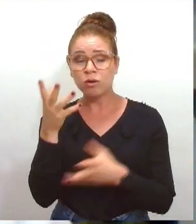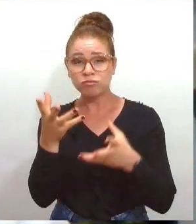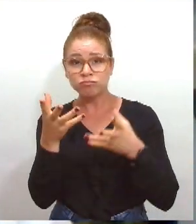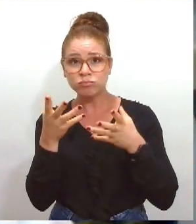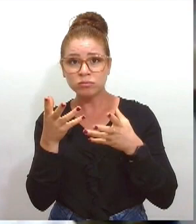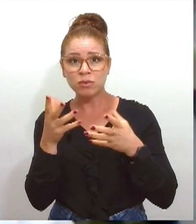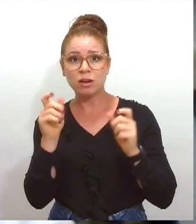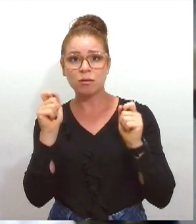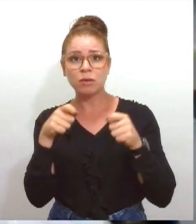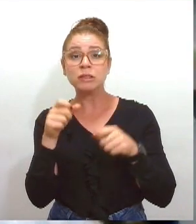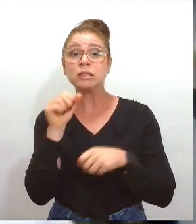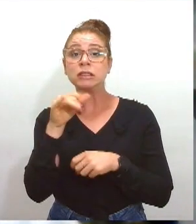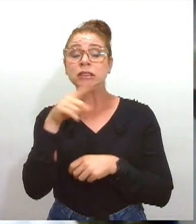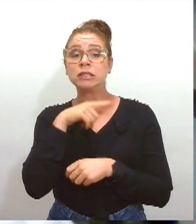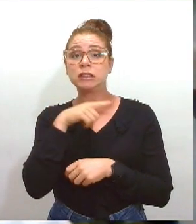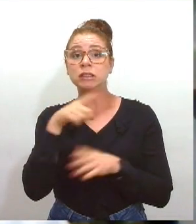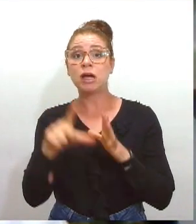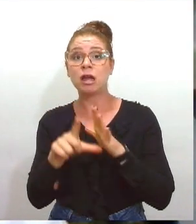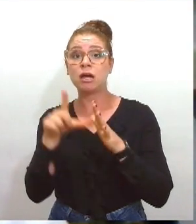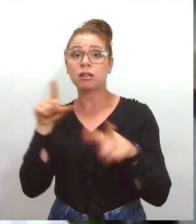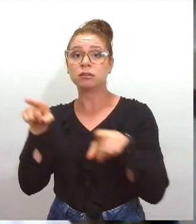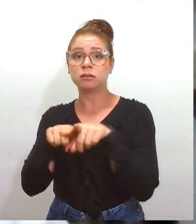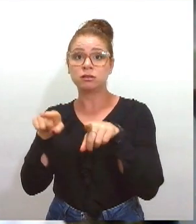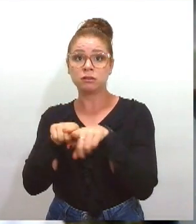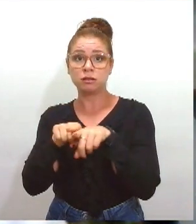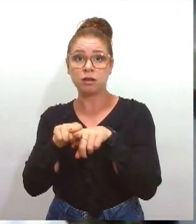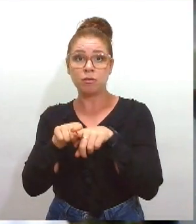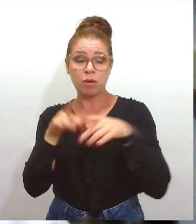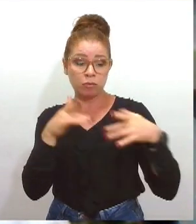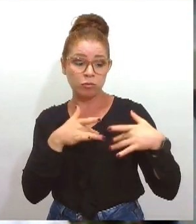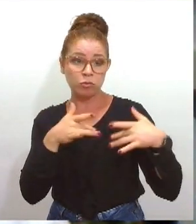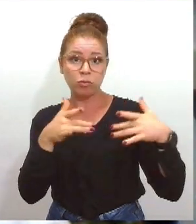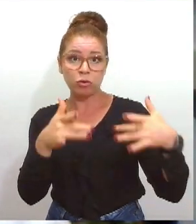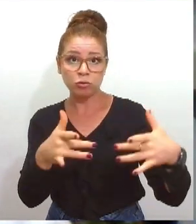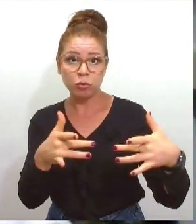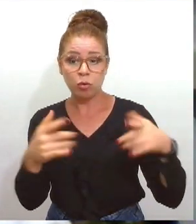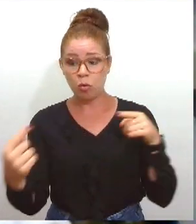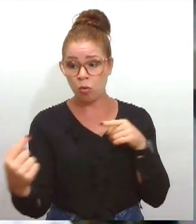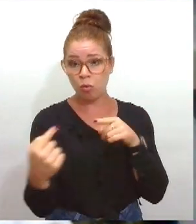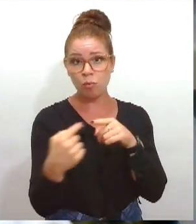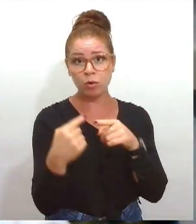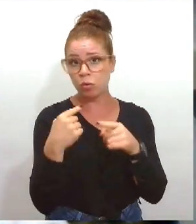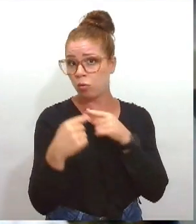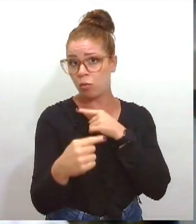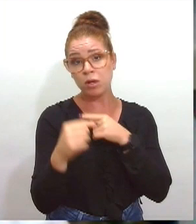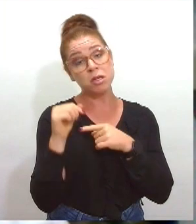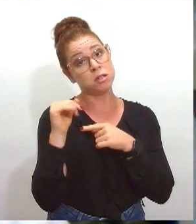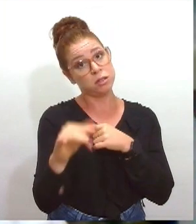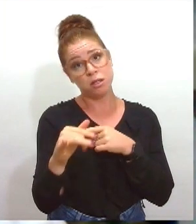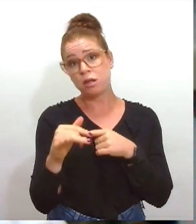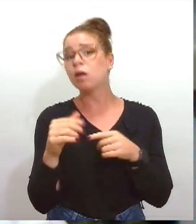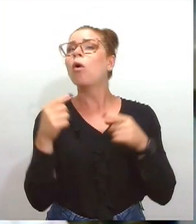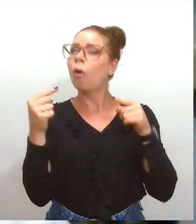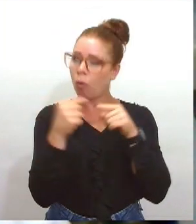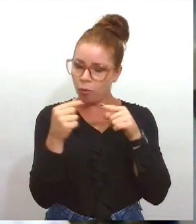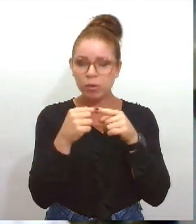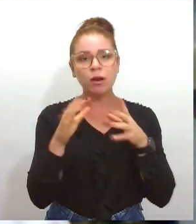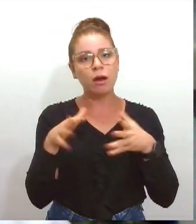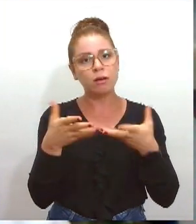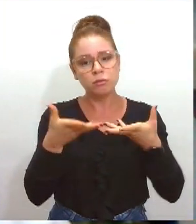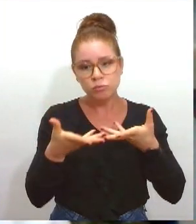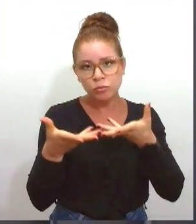anticorpos pré-formados contra aquele doador, e se não tiver, ele é chamado para o transplante, né? E o procedimento é